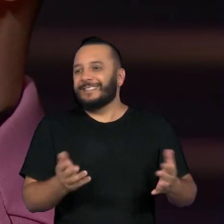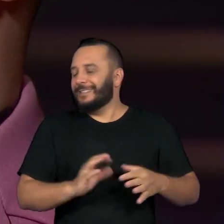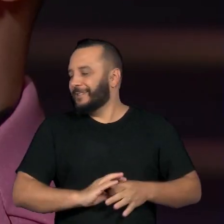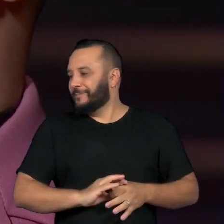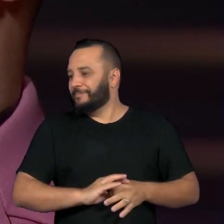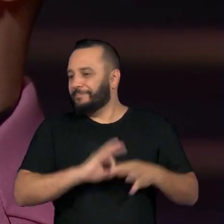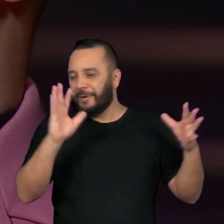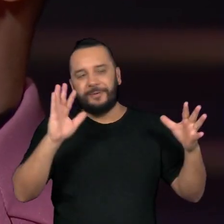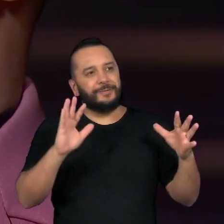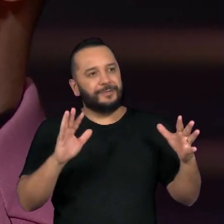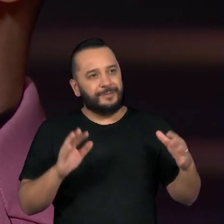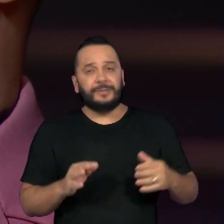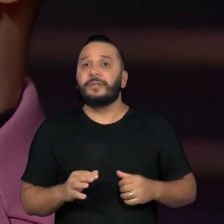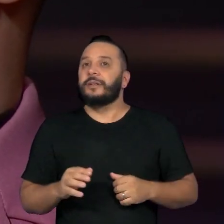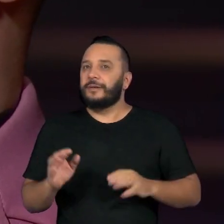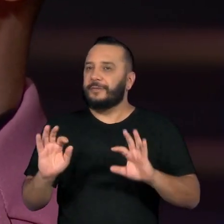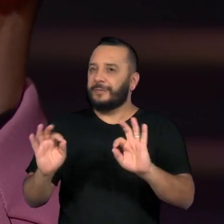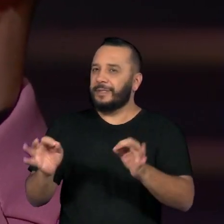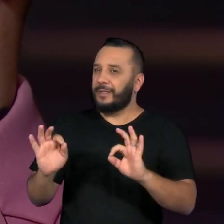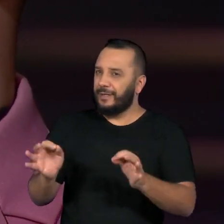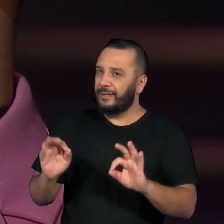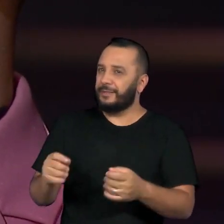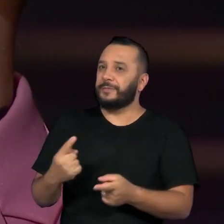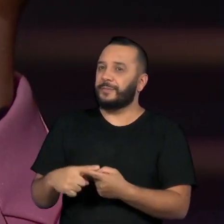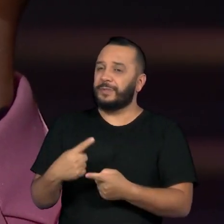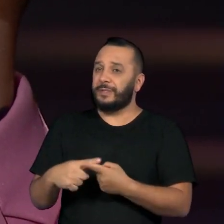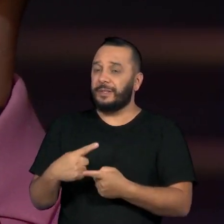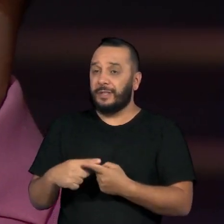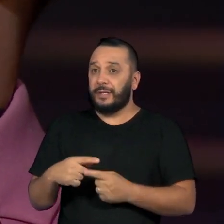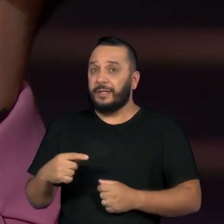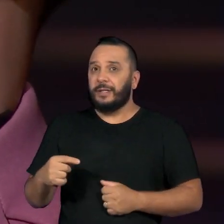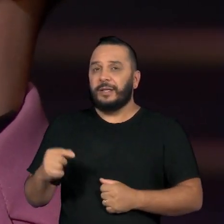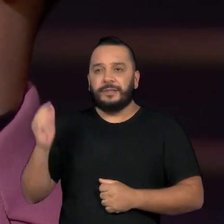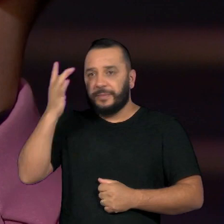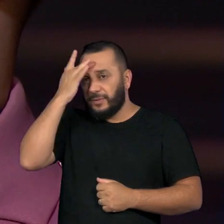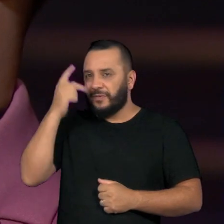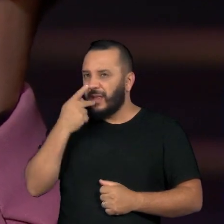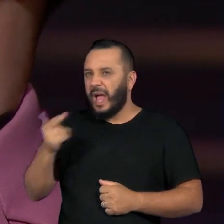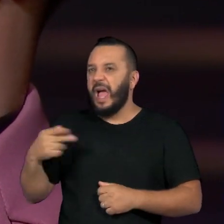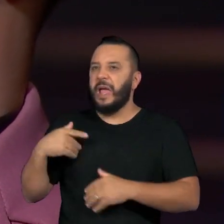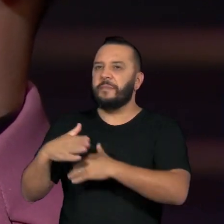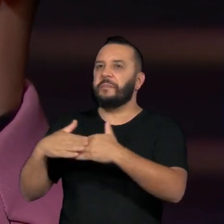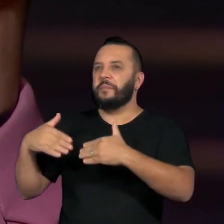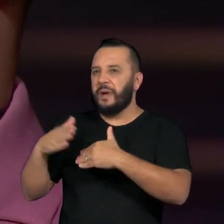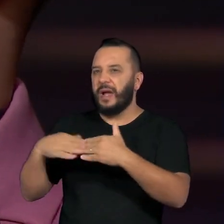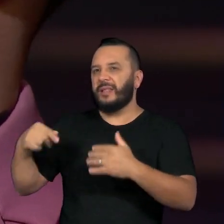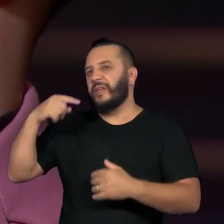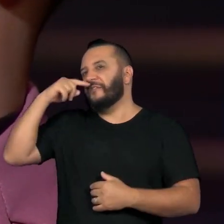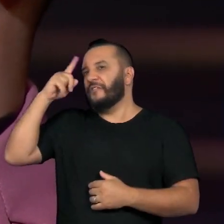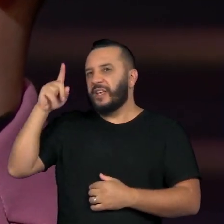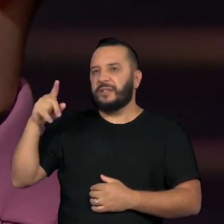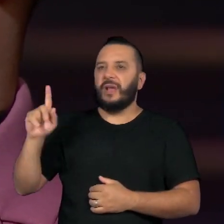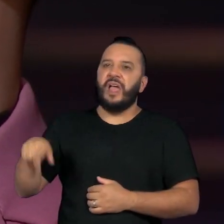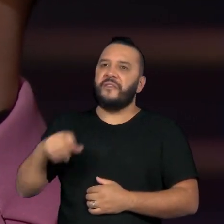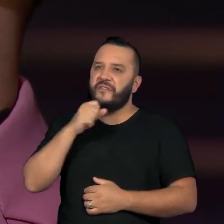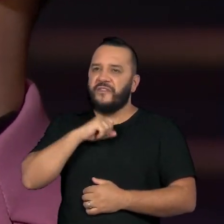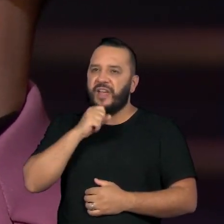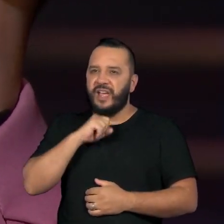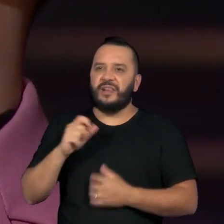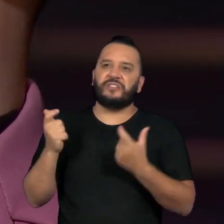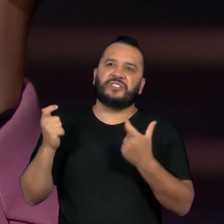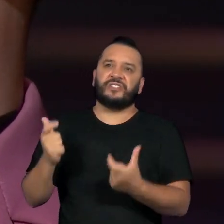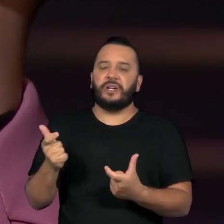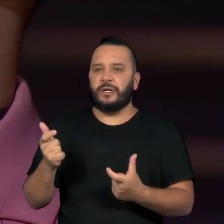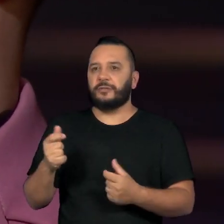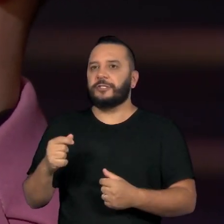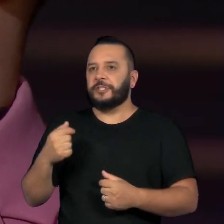Demais, porque a gente cresce com uma carga, muitas vezes a gente cresce ouvindo que a gente é mimado, que a gente é fresco, que a gente é velho, que a gente é ranzinza, e a gente se